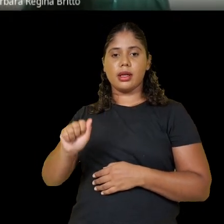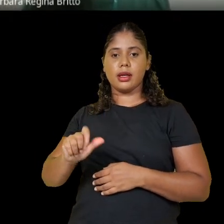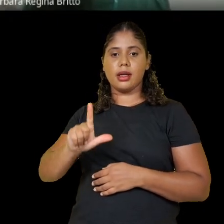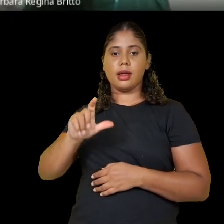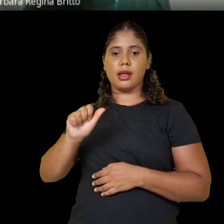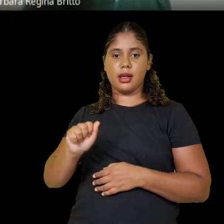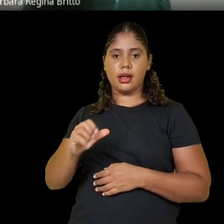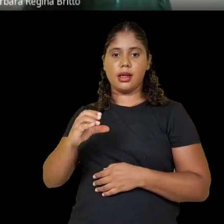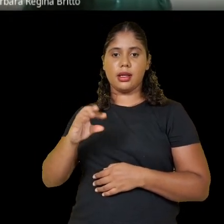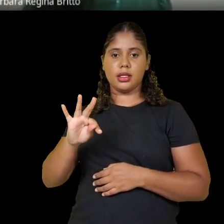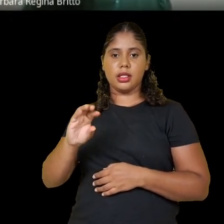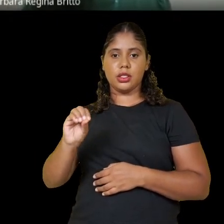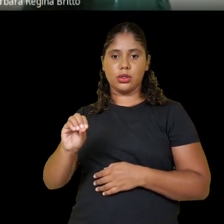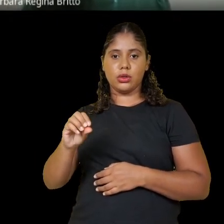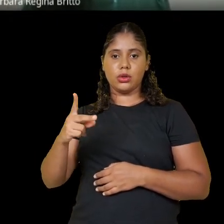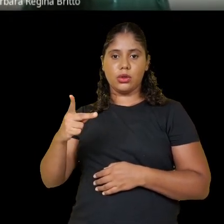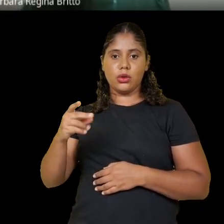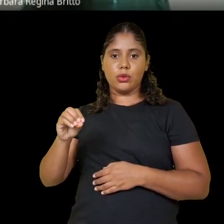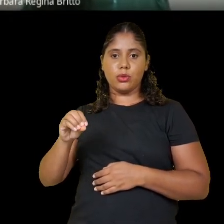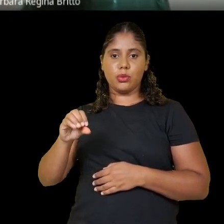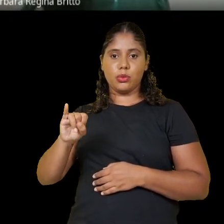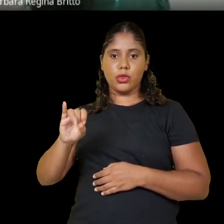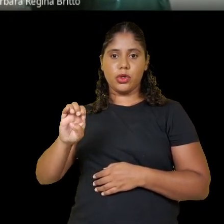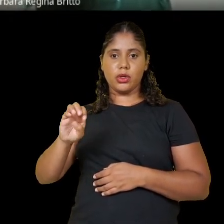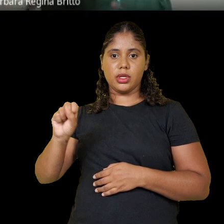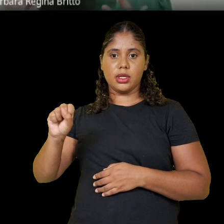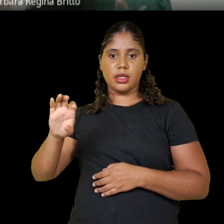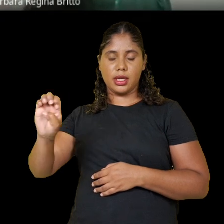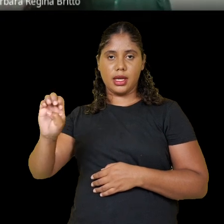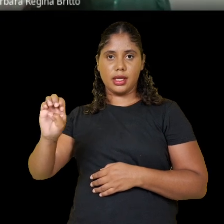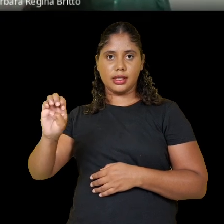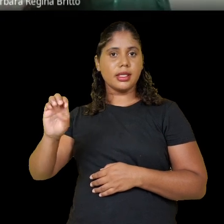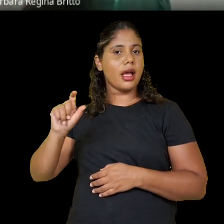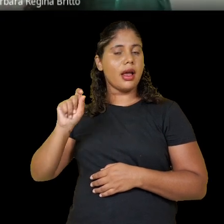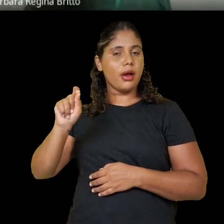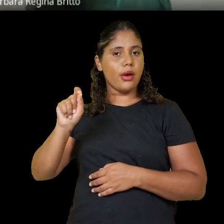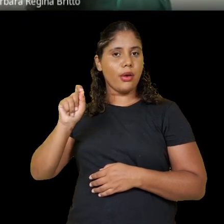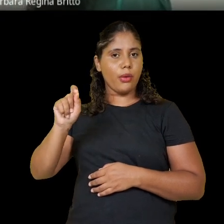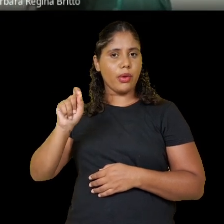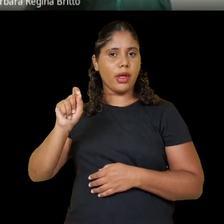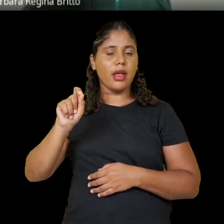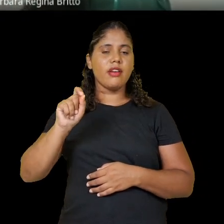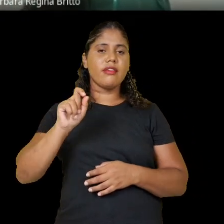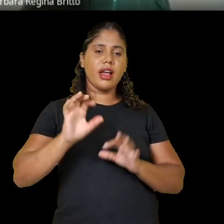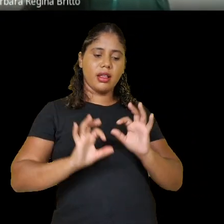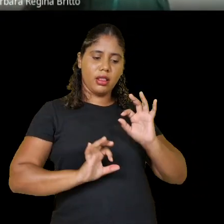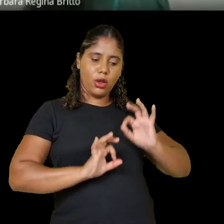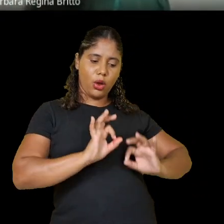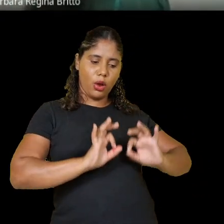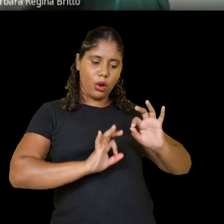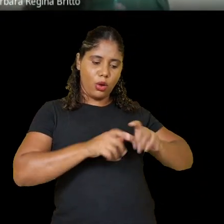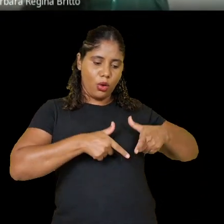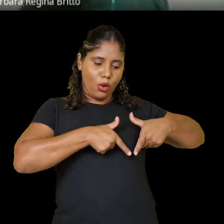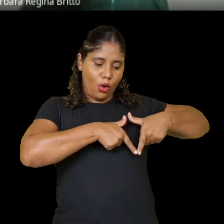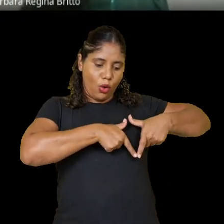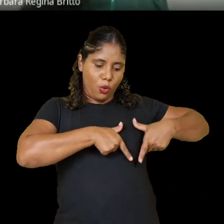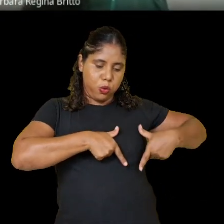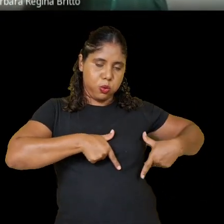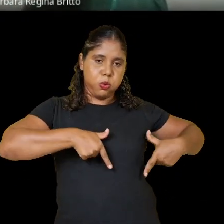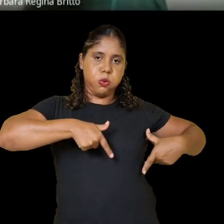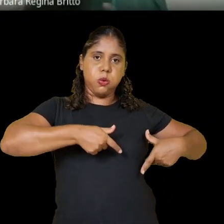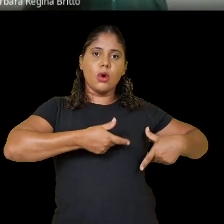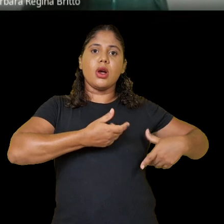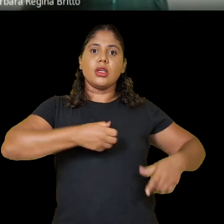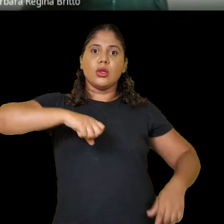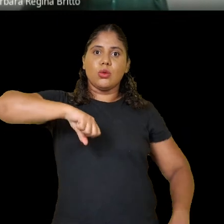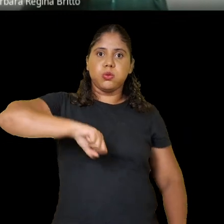galactopoiese, né? Que é o momento que vai preparar a mama, depois o